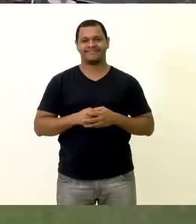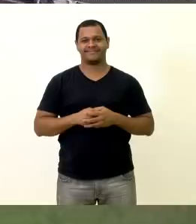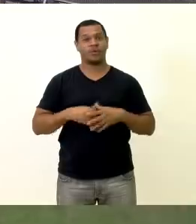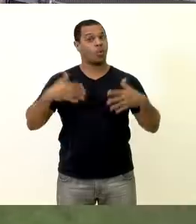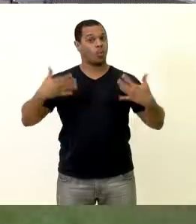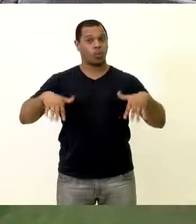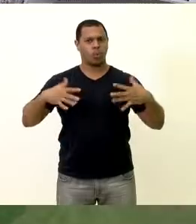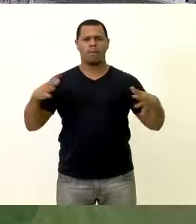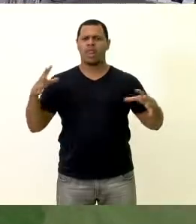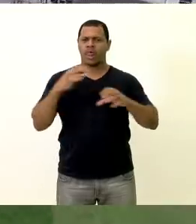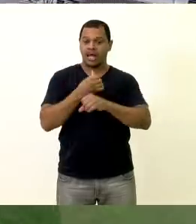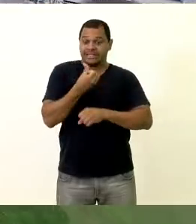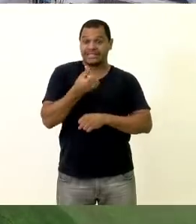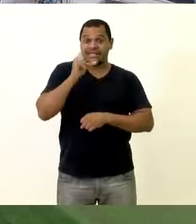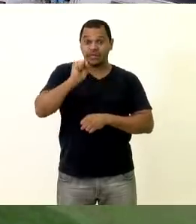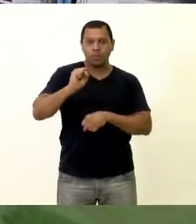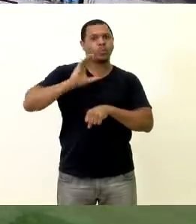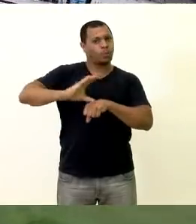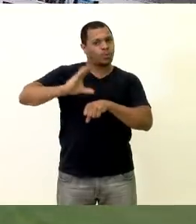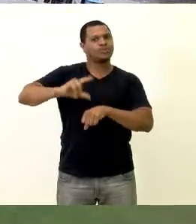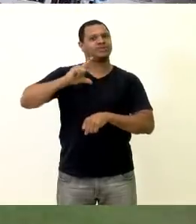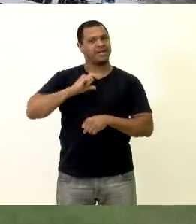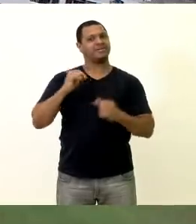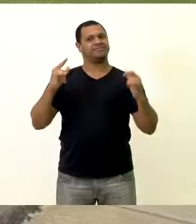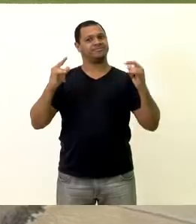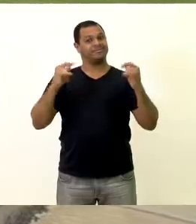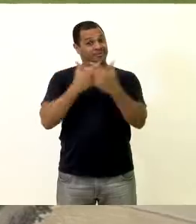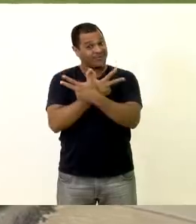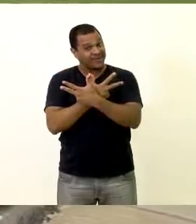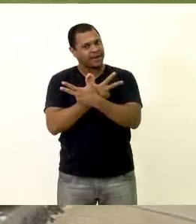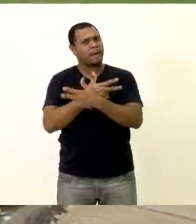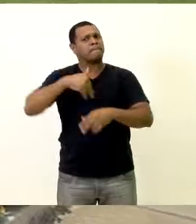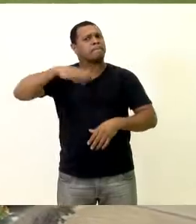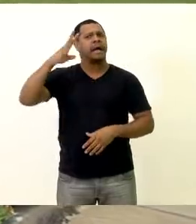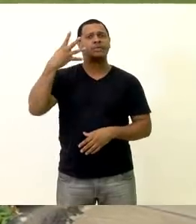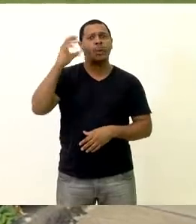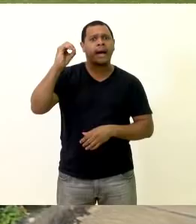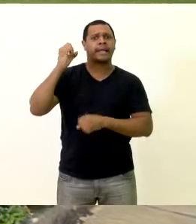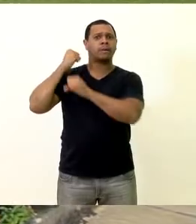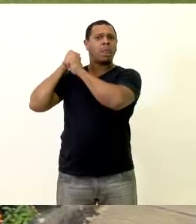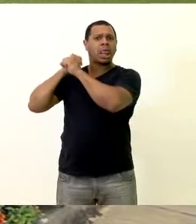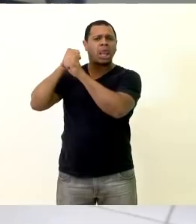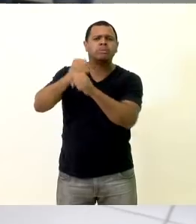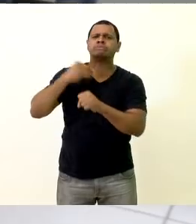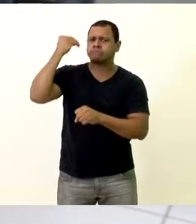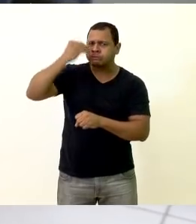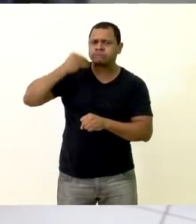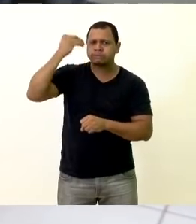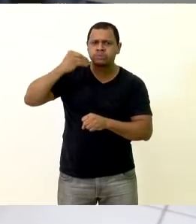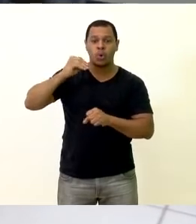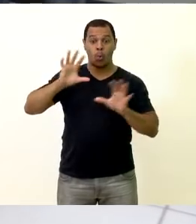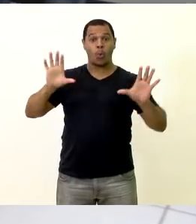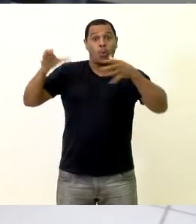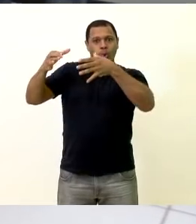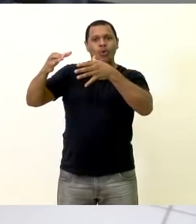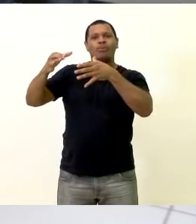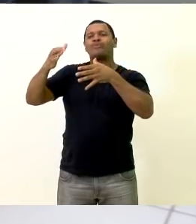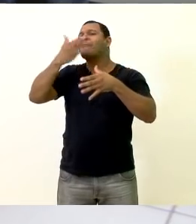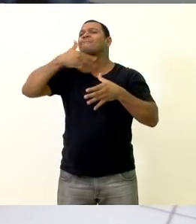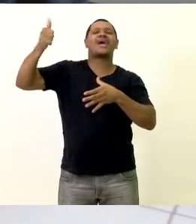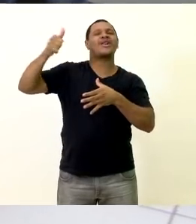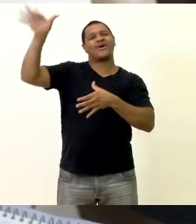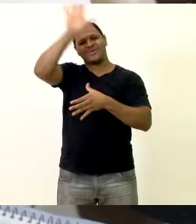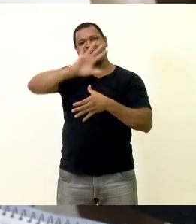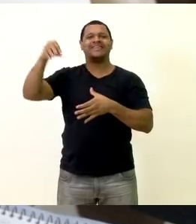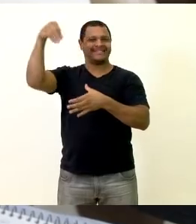Ele é um dos 68 cursos oferecidos pela instituição e, com mais de 40 anos de experiência, é considerado um dos melhores